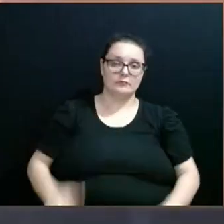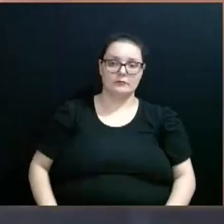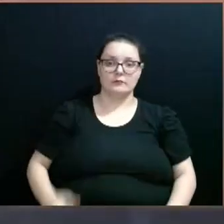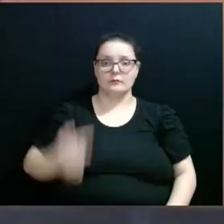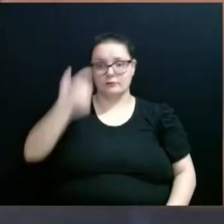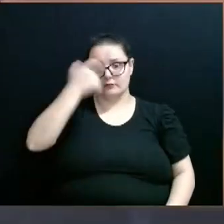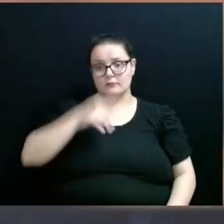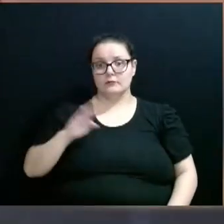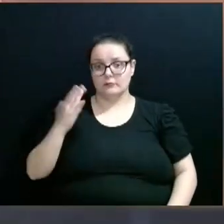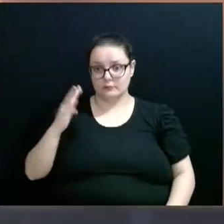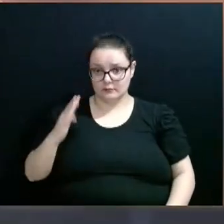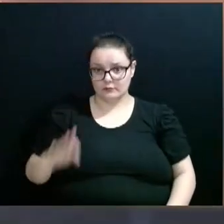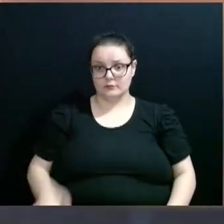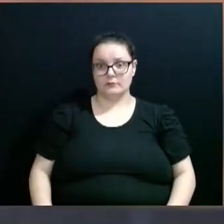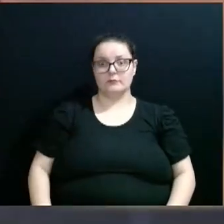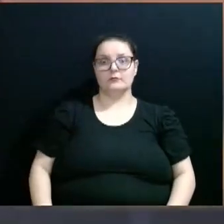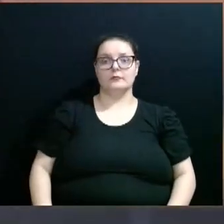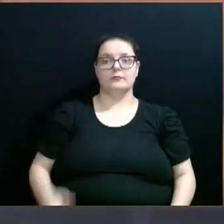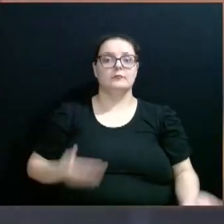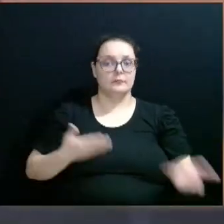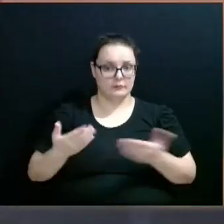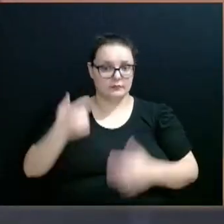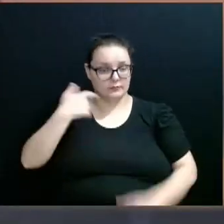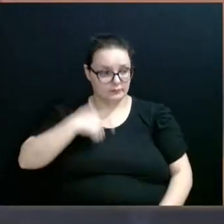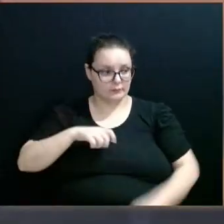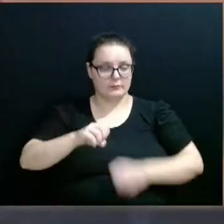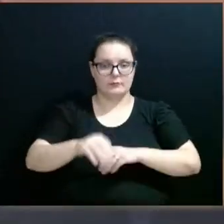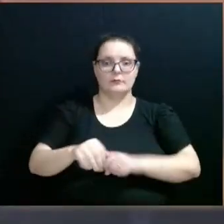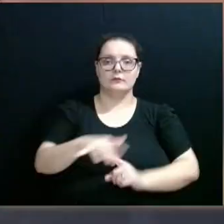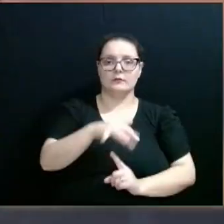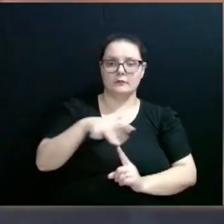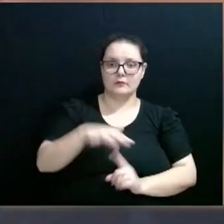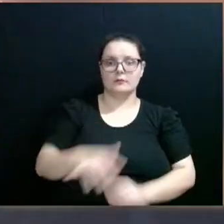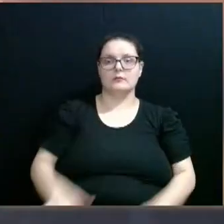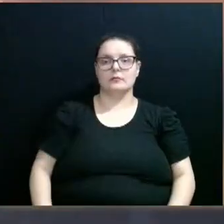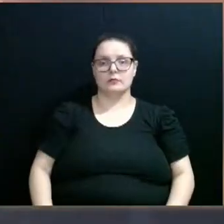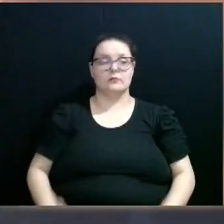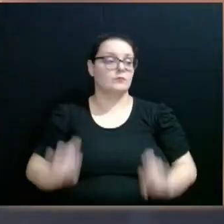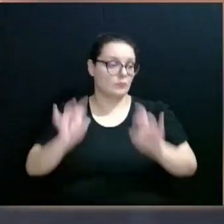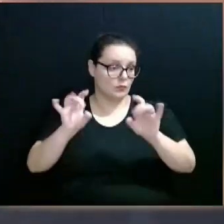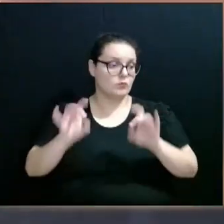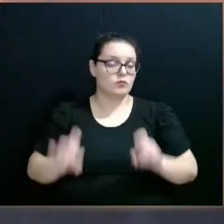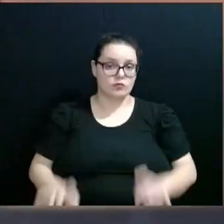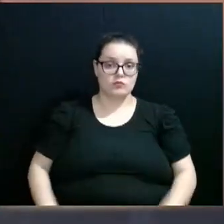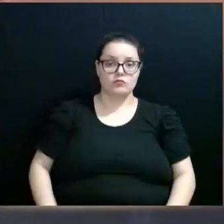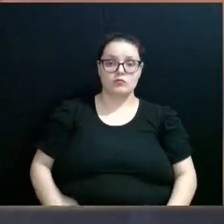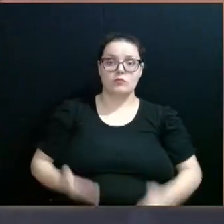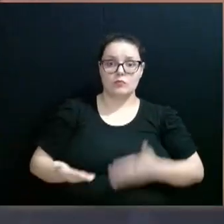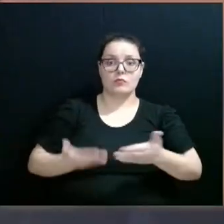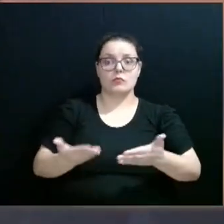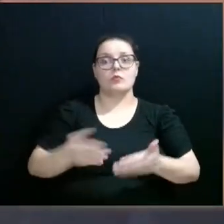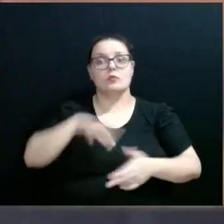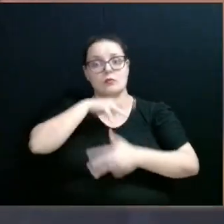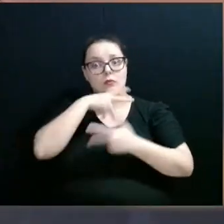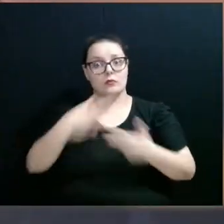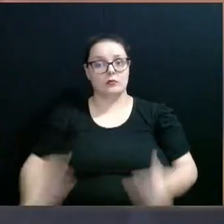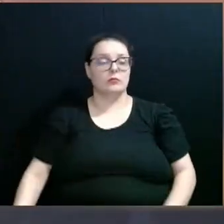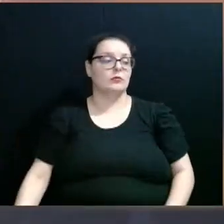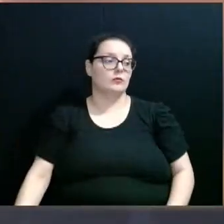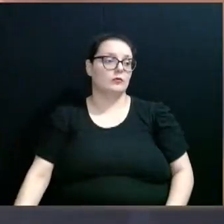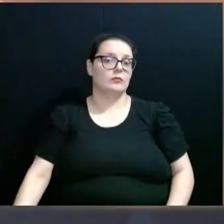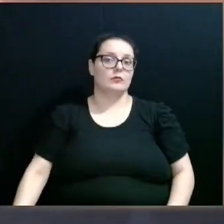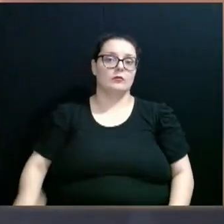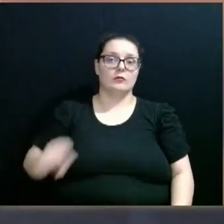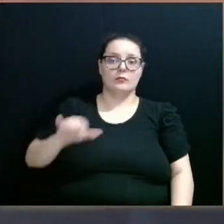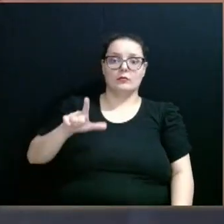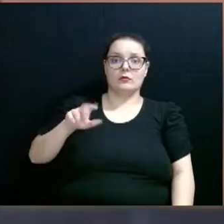né, me apresentar também, eu sou educadora ambiental e sou especialista em manejo e bem-estar de animais silvestres. Eu sou fundadora e presidente